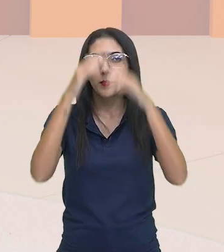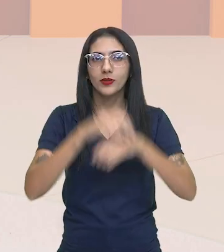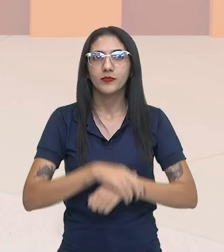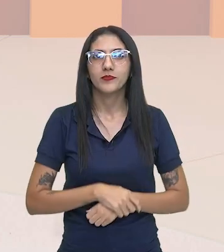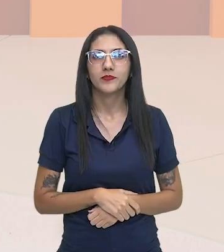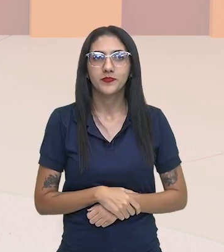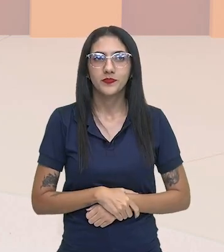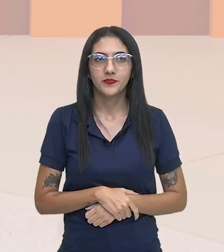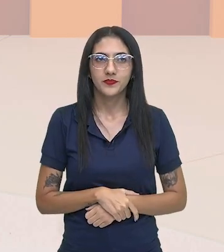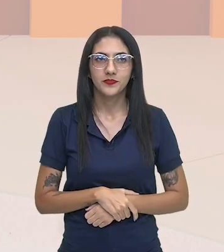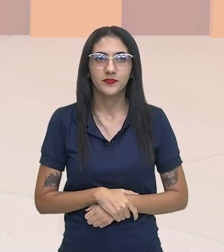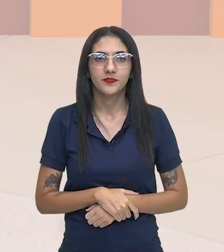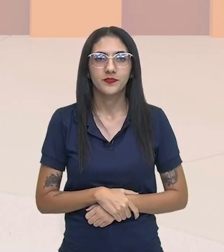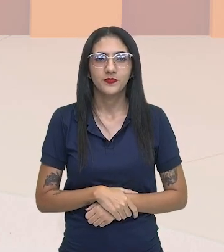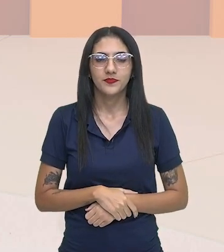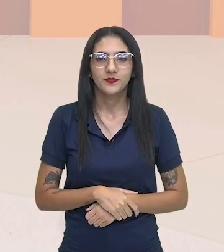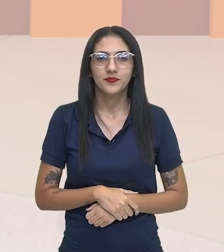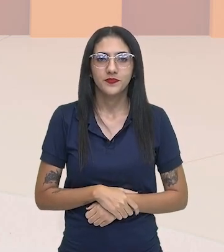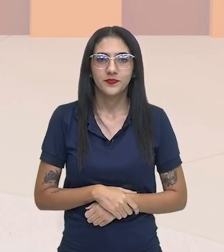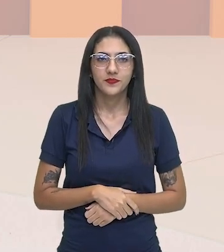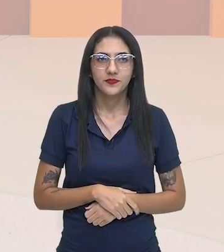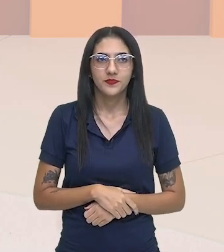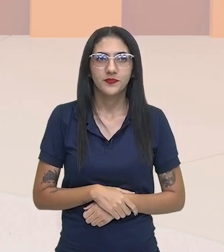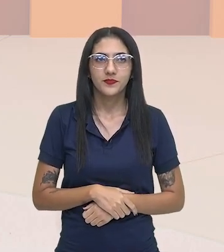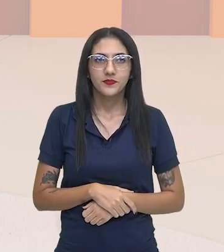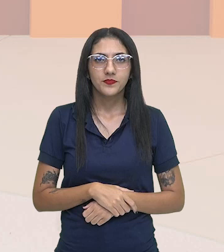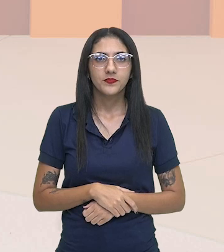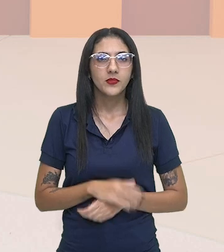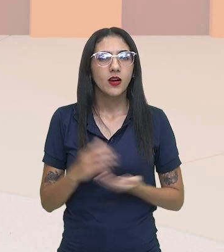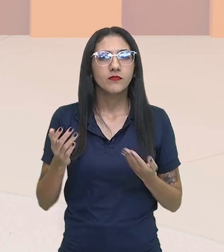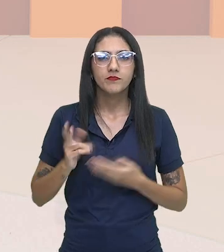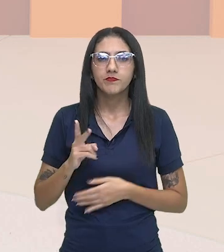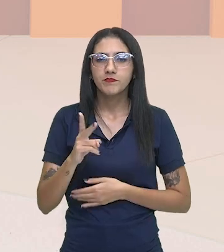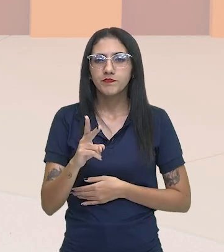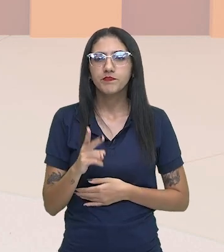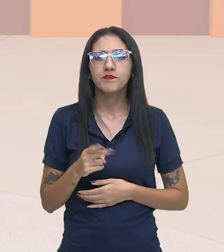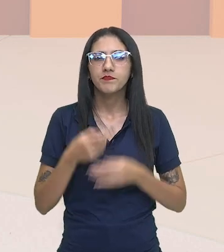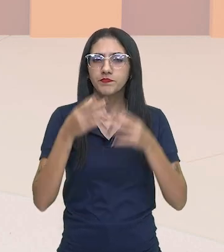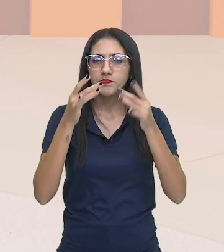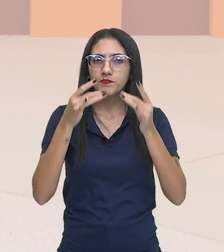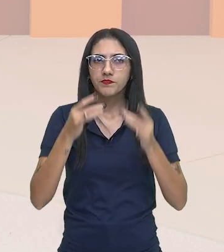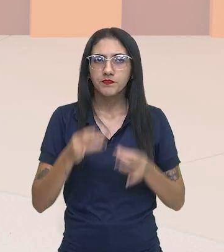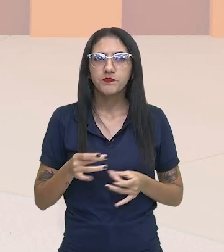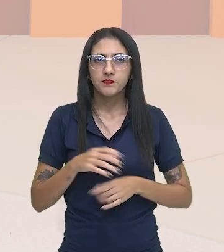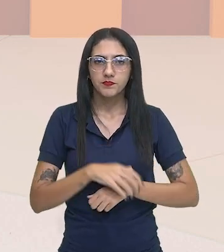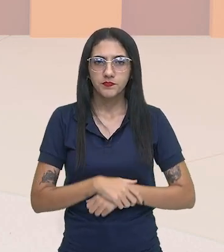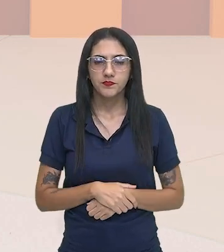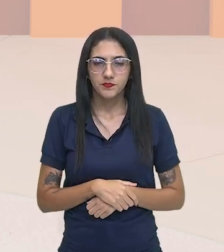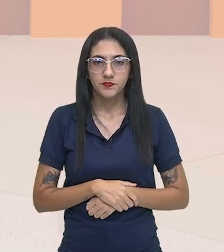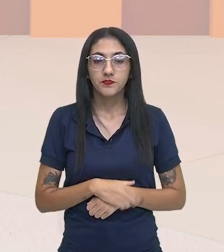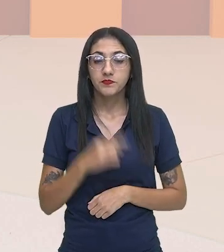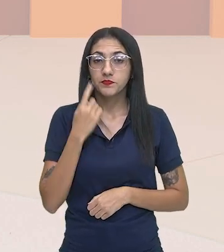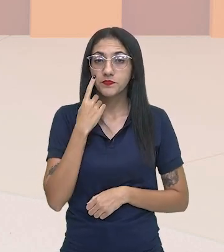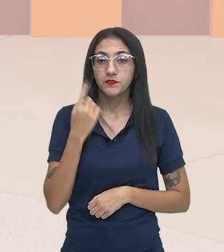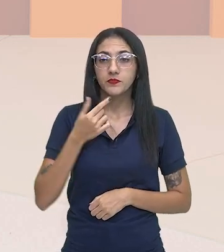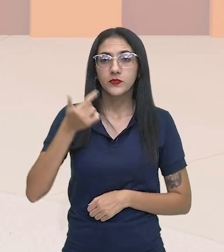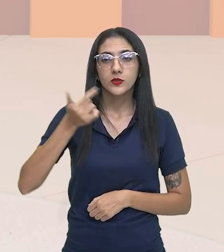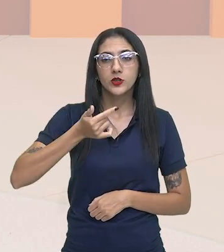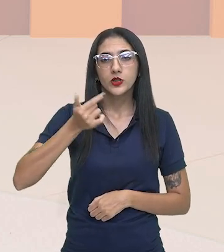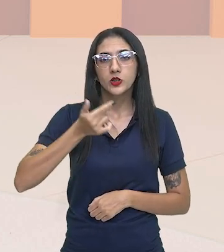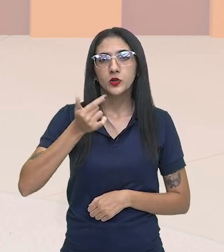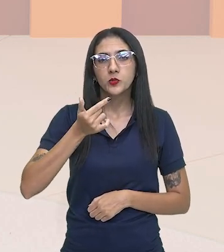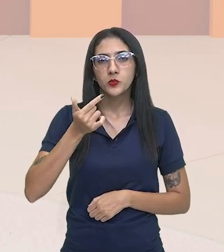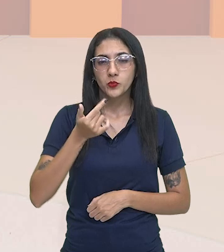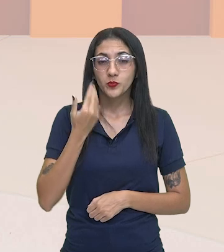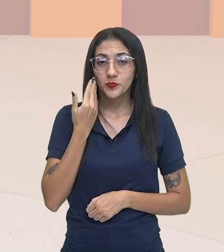nessa semana. Vamos então aí para continuar essa nossa reflexão falando sobre a dominação racional legal. A